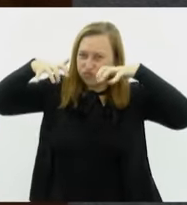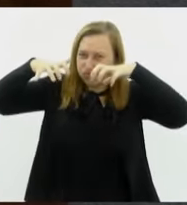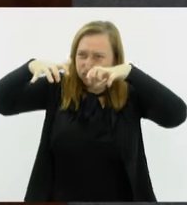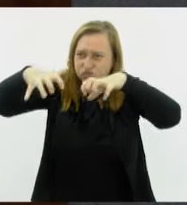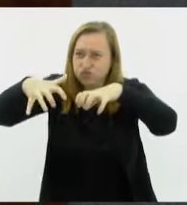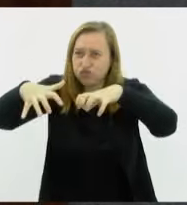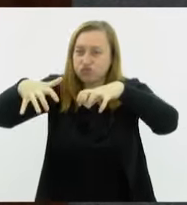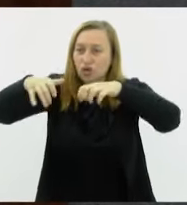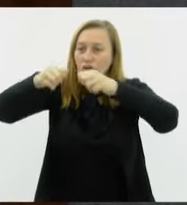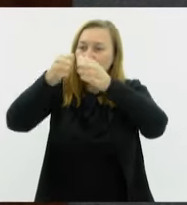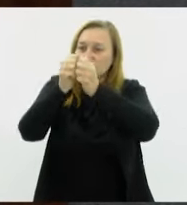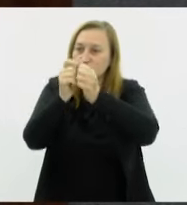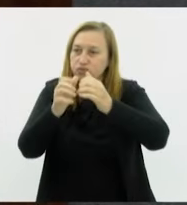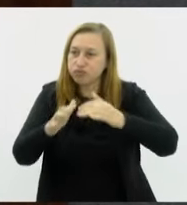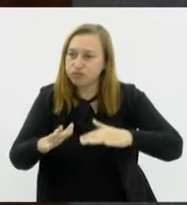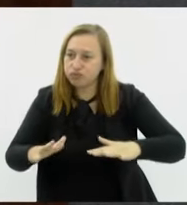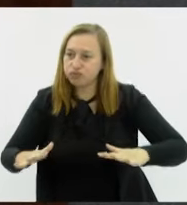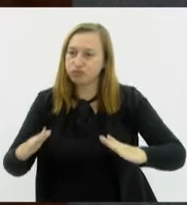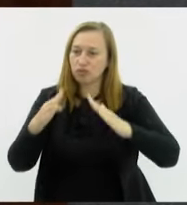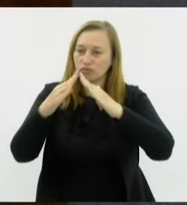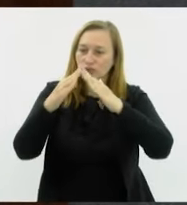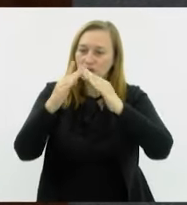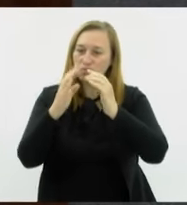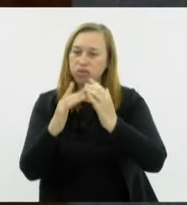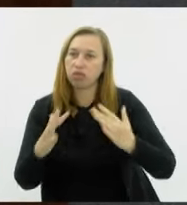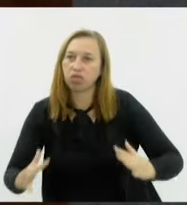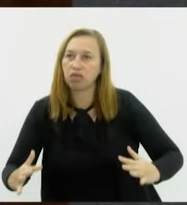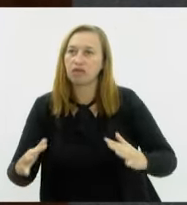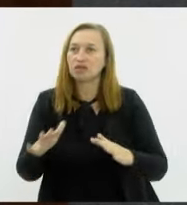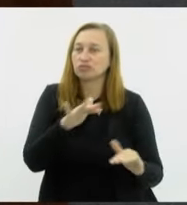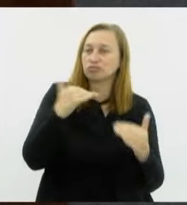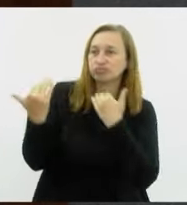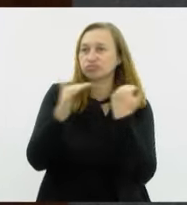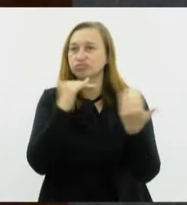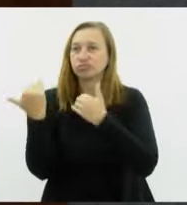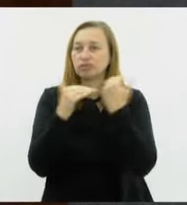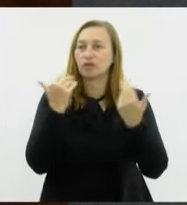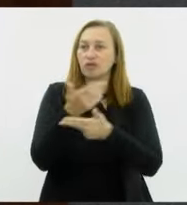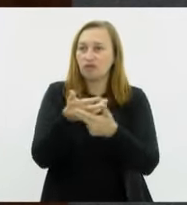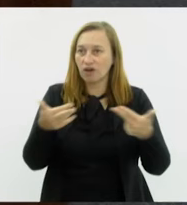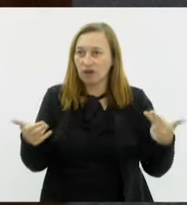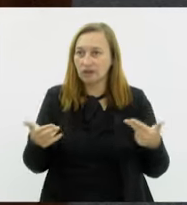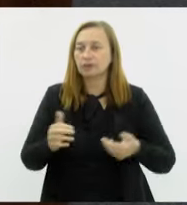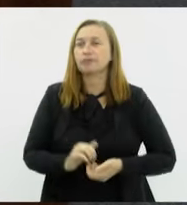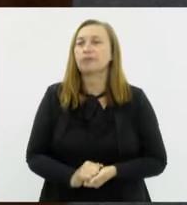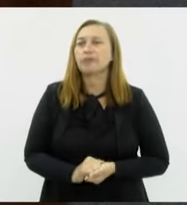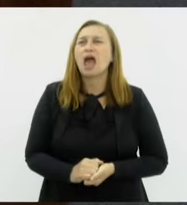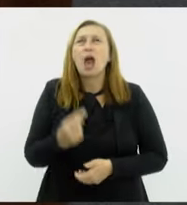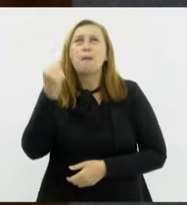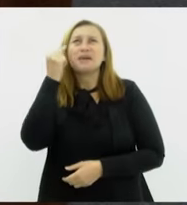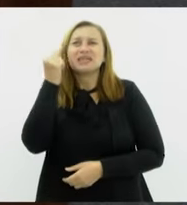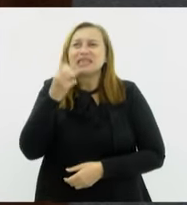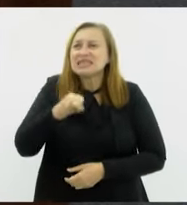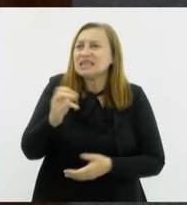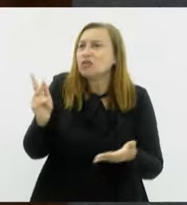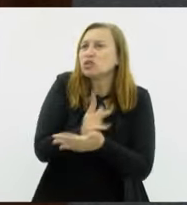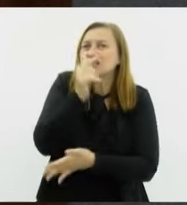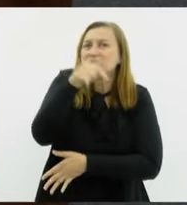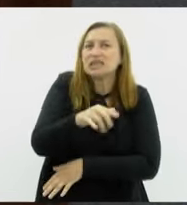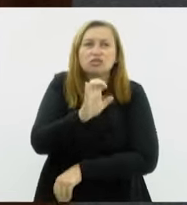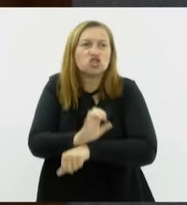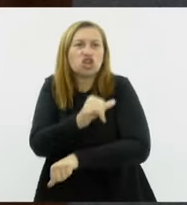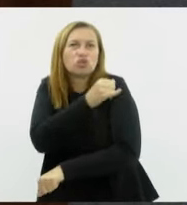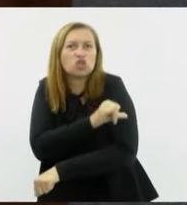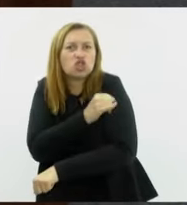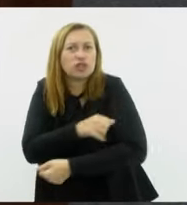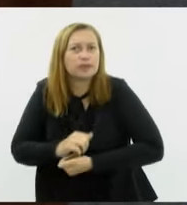pelos deslizamentos, com mortes diversas. E eu fico pensando, se acontecer aqui no estado do